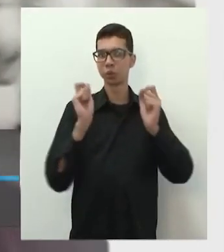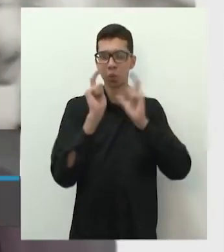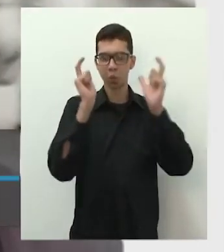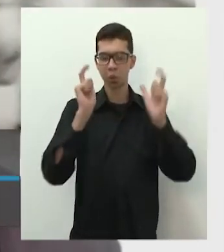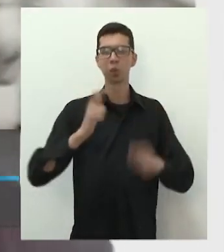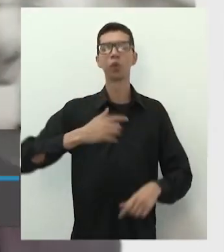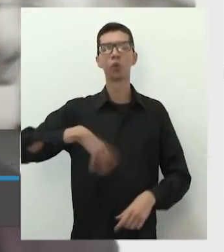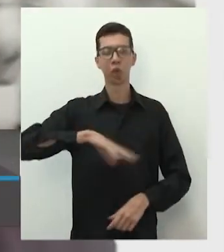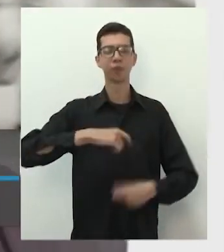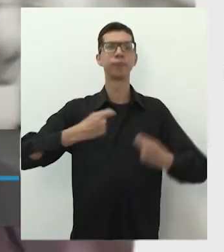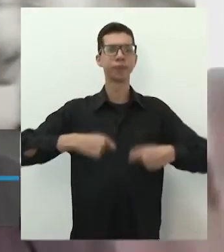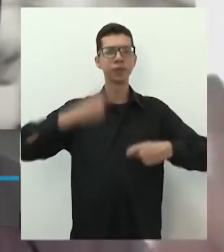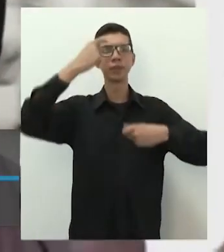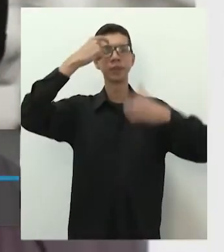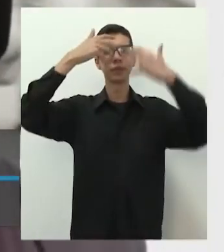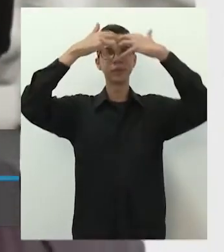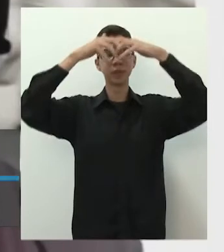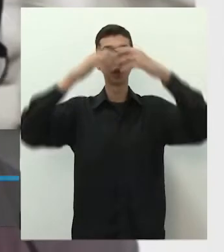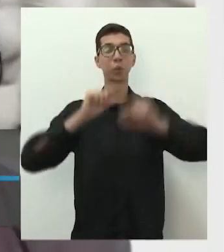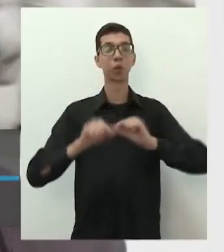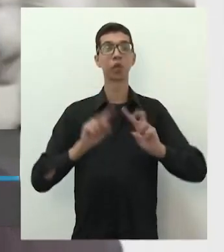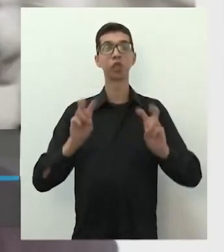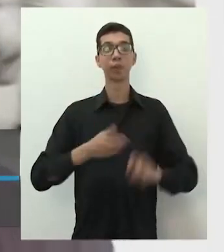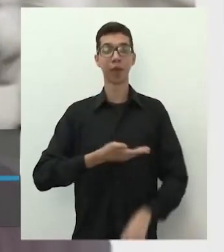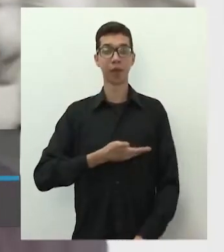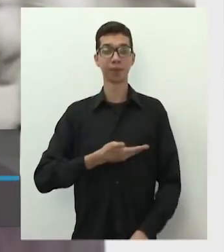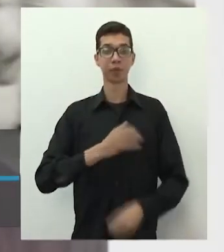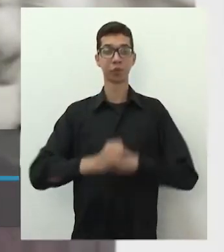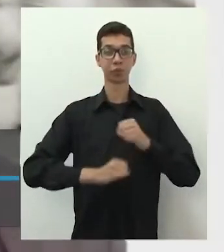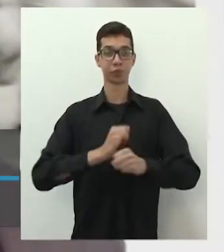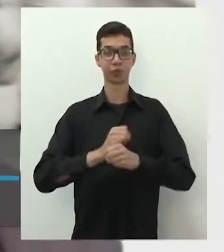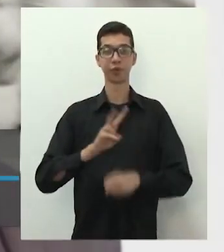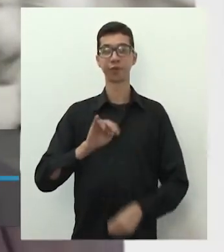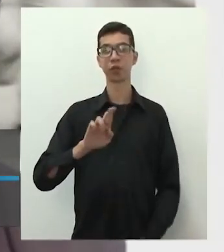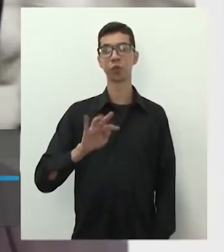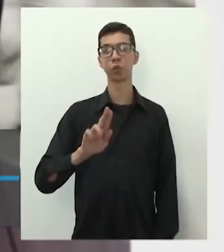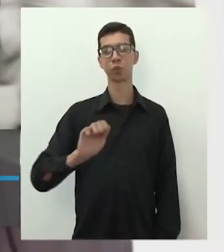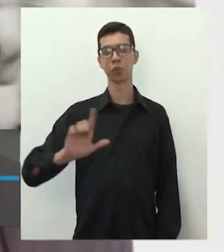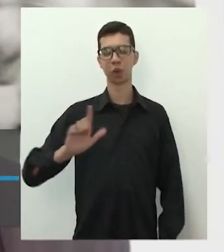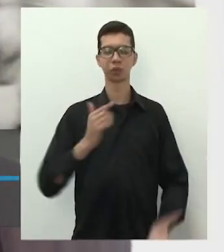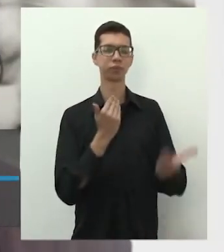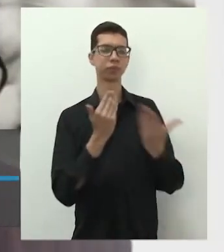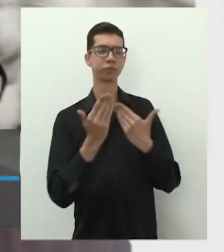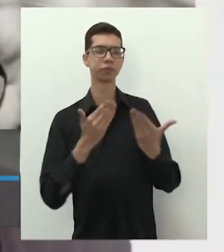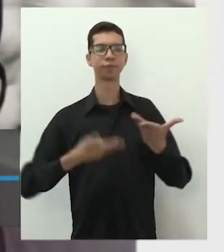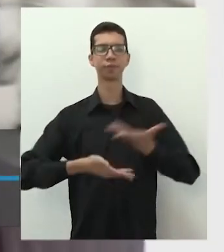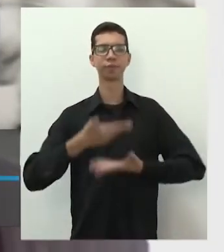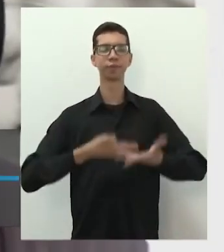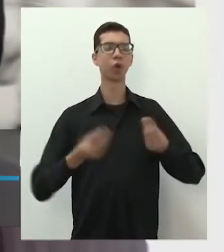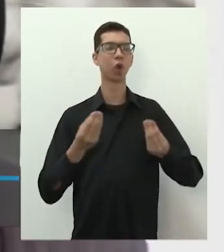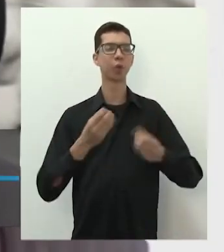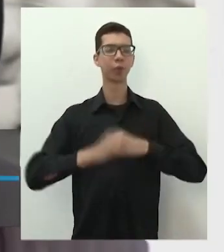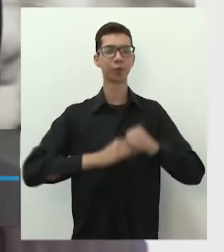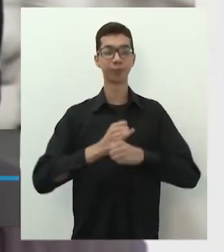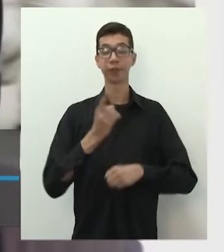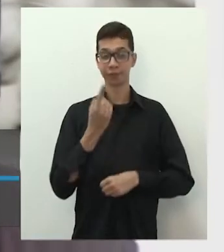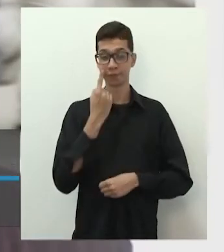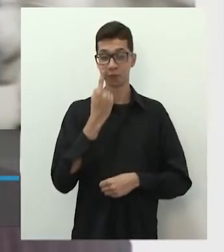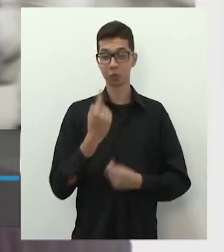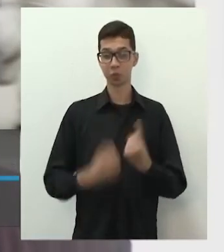entenda hoje que o grupo não é só um grupo real. Eu tenho um grupo que também é virtual. Deixa eu fazer uma coisinha aqui. Deixa eu